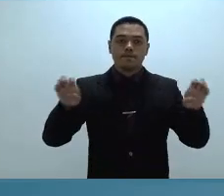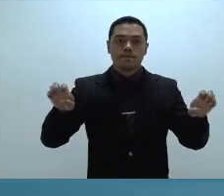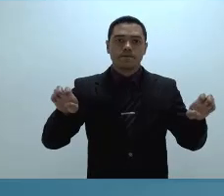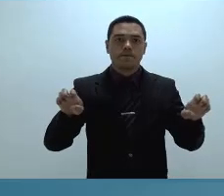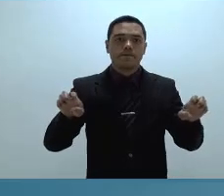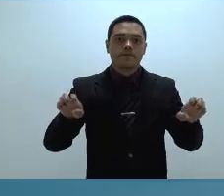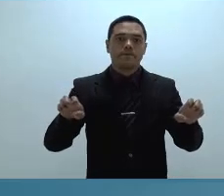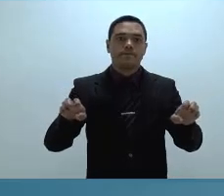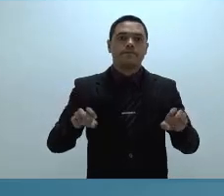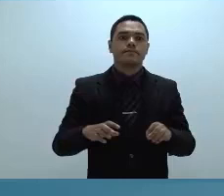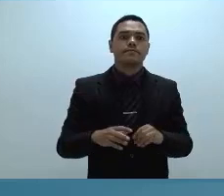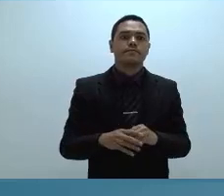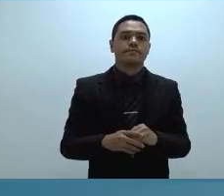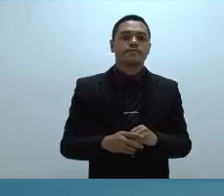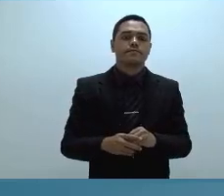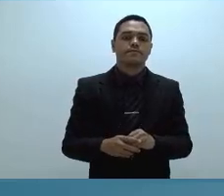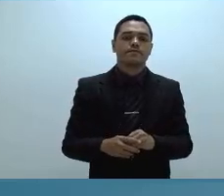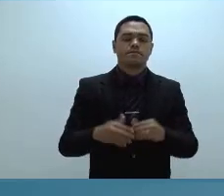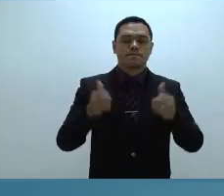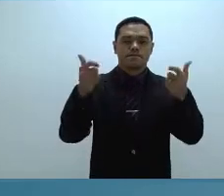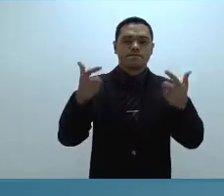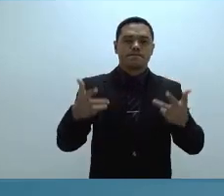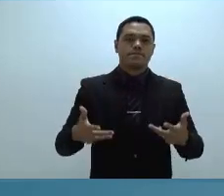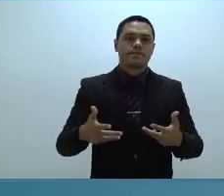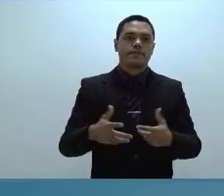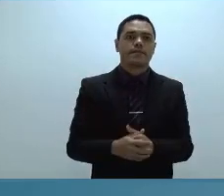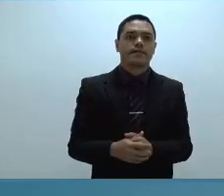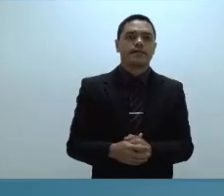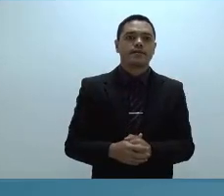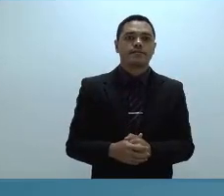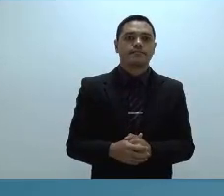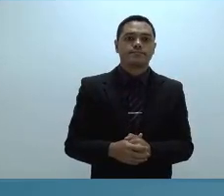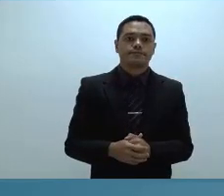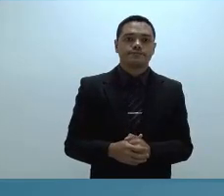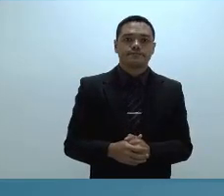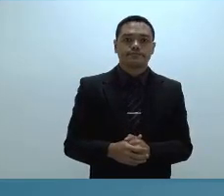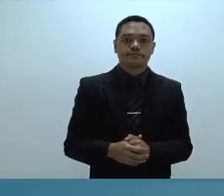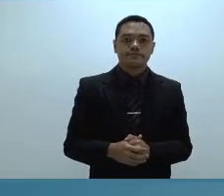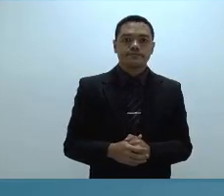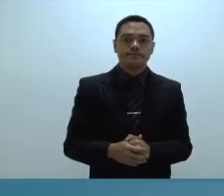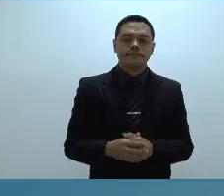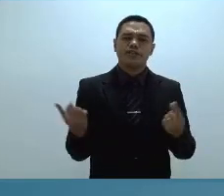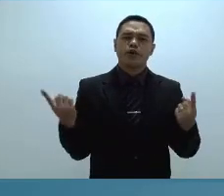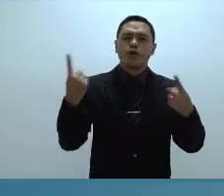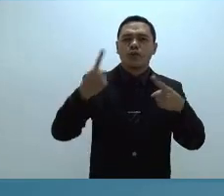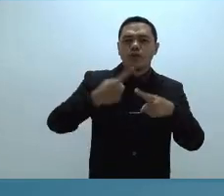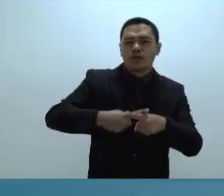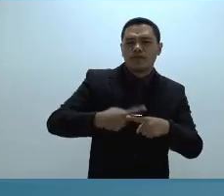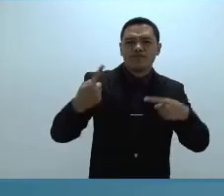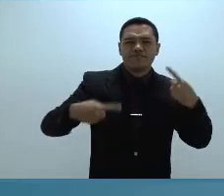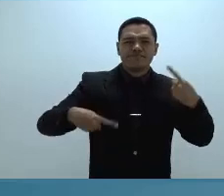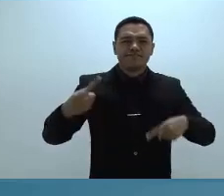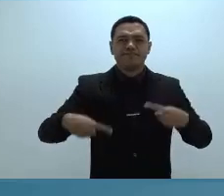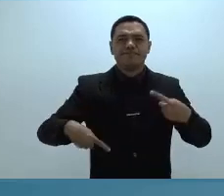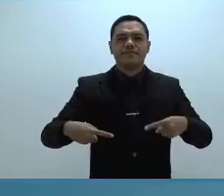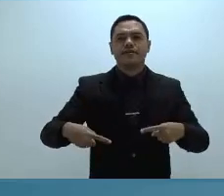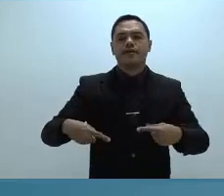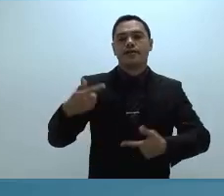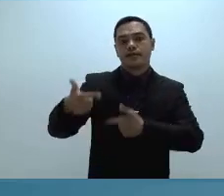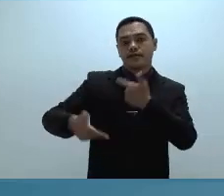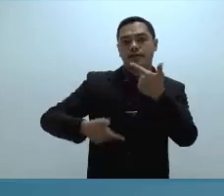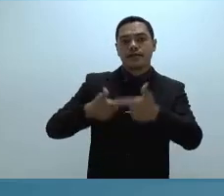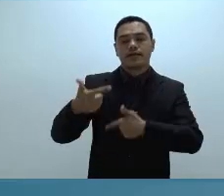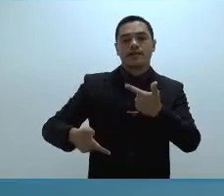seguinte forma: civil, processual civil administrativo, conflito negativo de competência, serviço público,